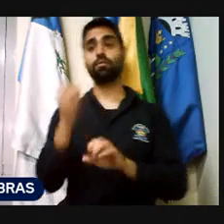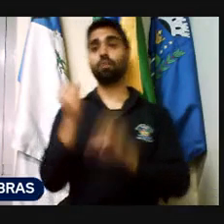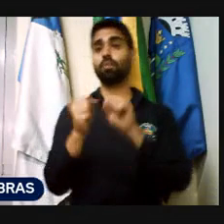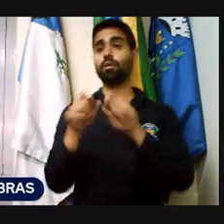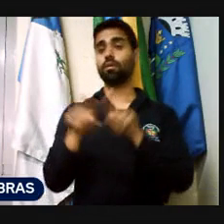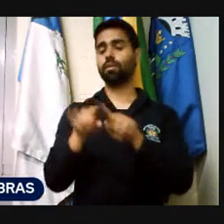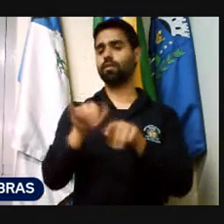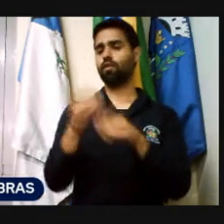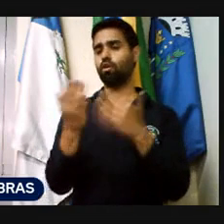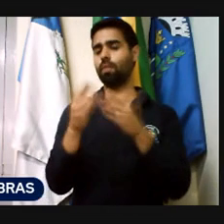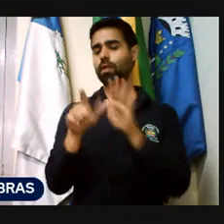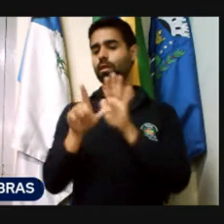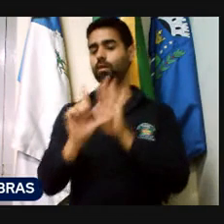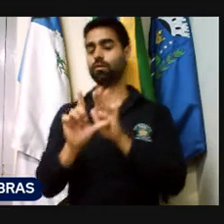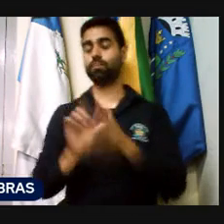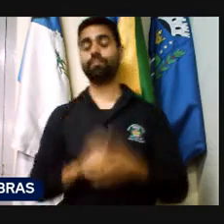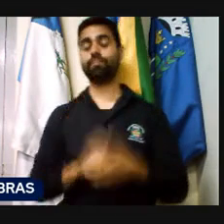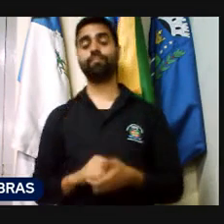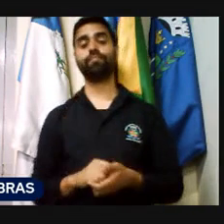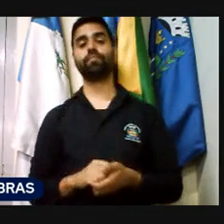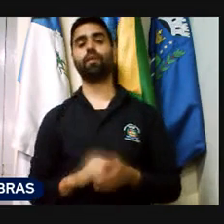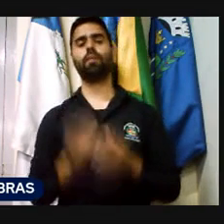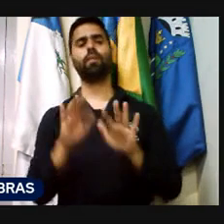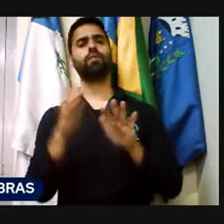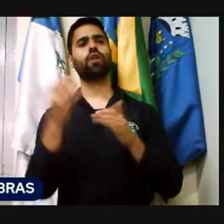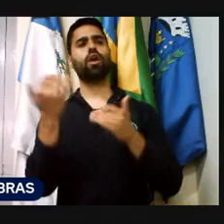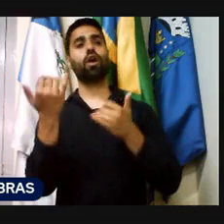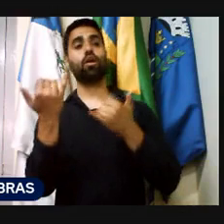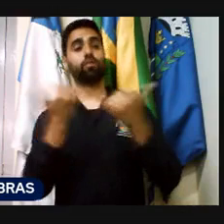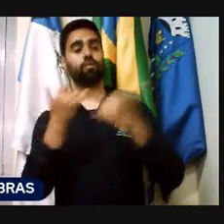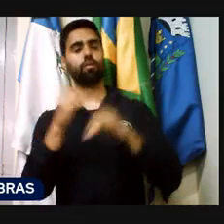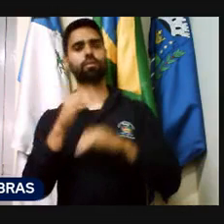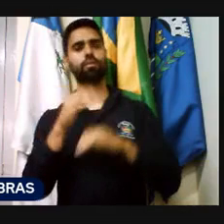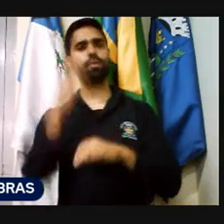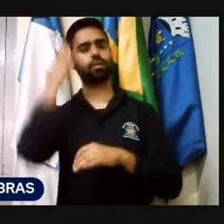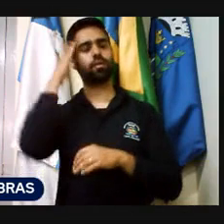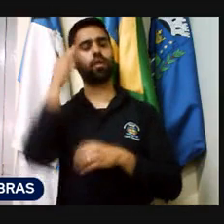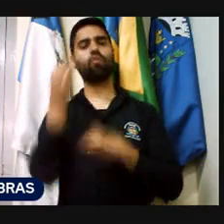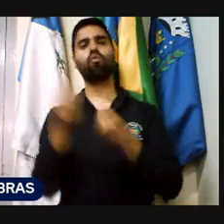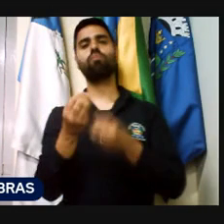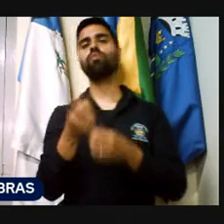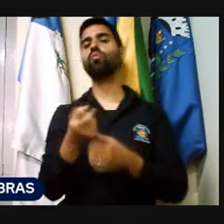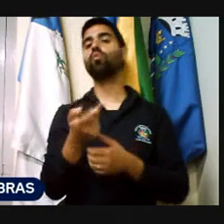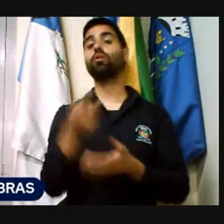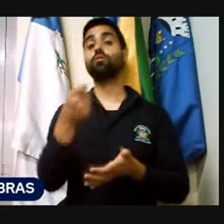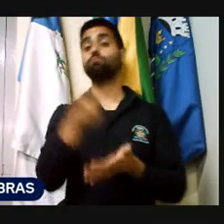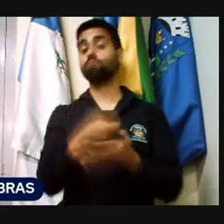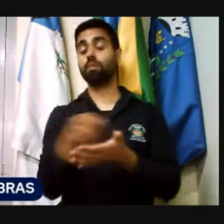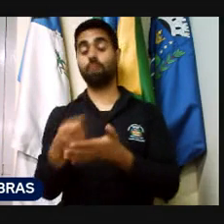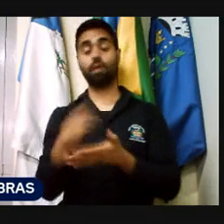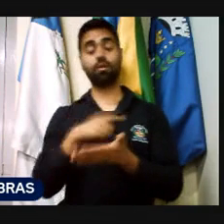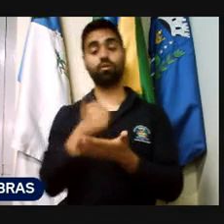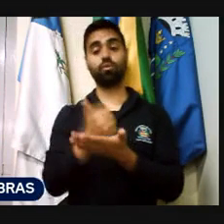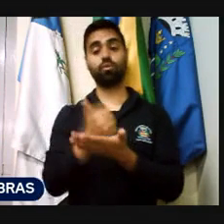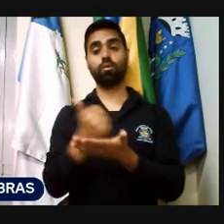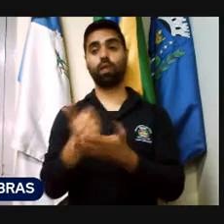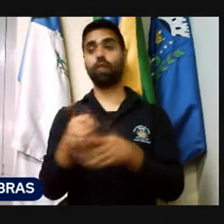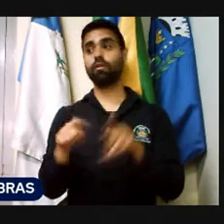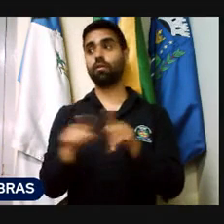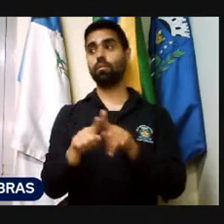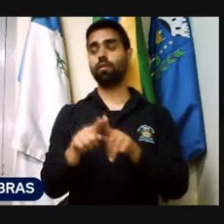anteriormente estava responsável pelo serviço. As informações requeridas, além de esclarecer o valor real pago pelo município na presente contratação, servirá